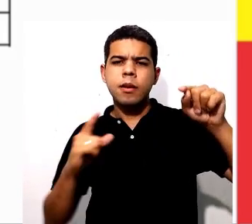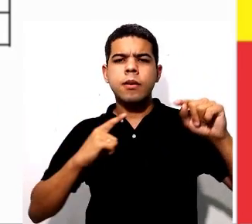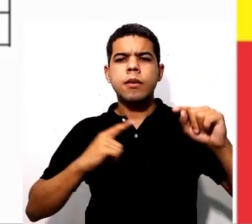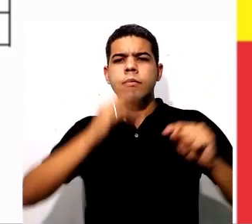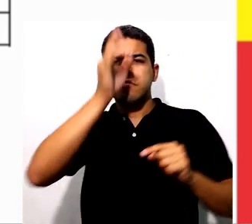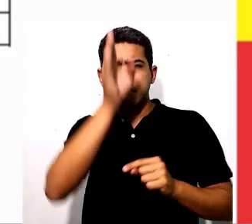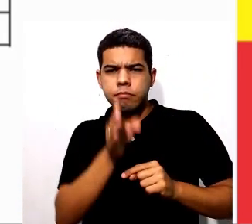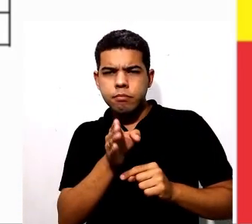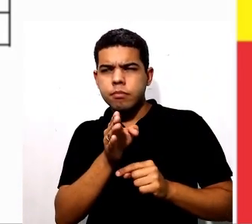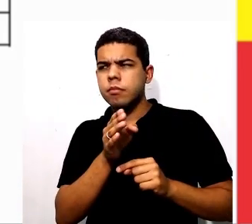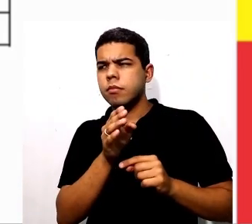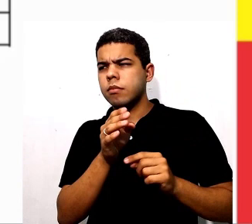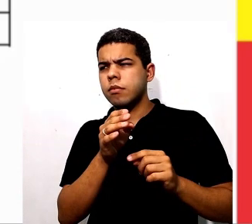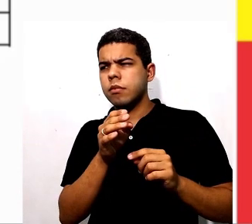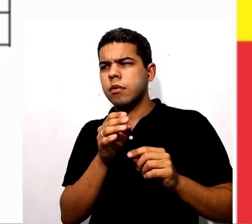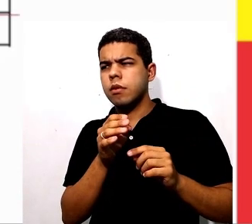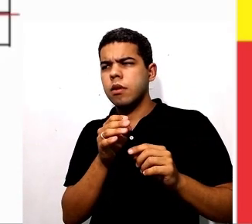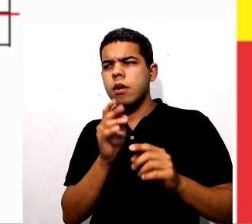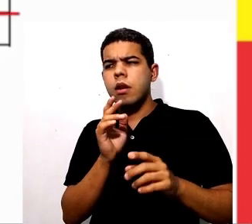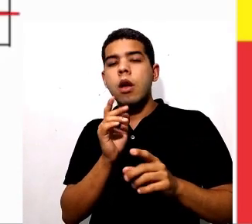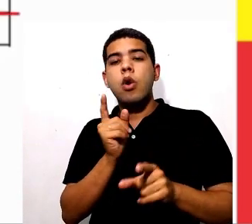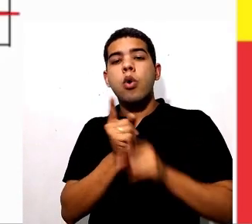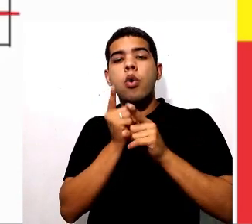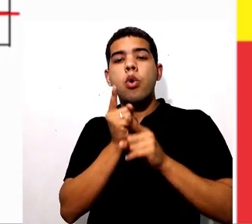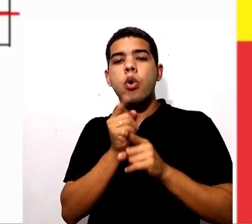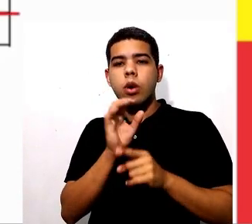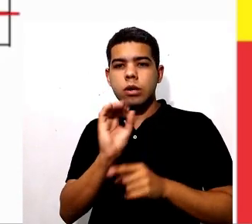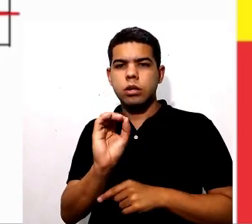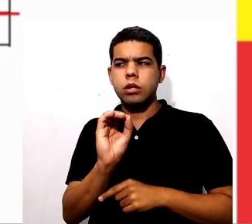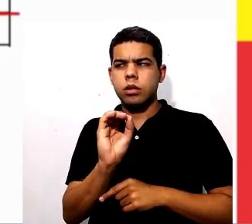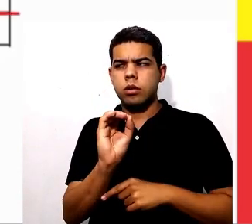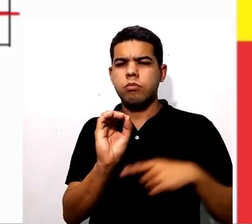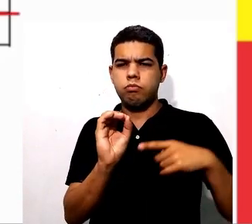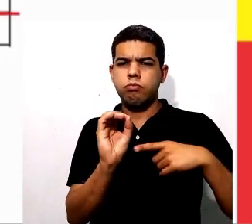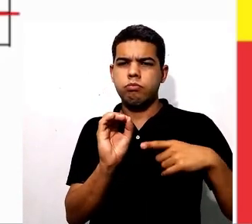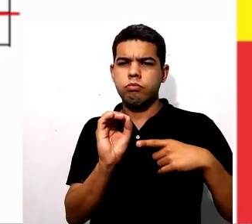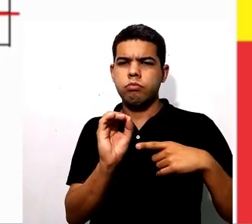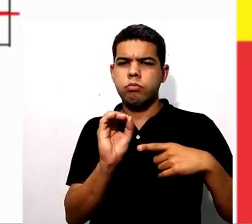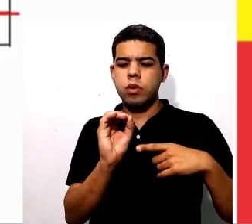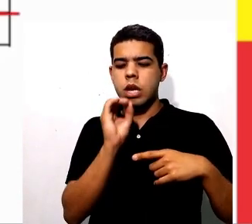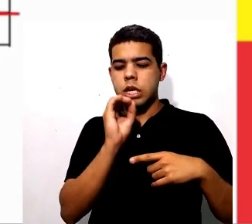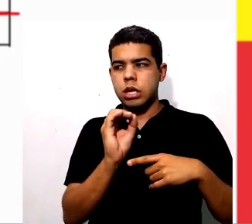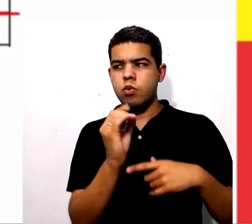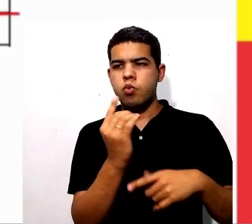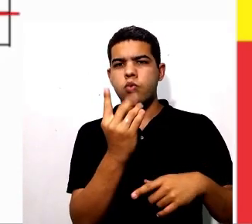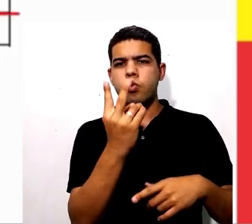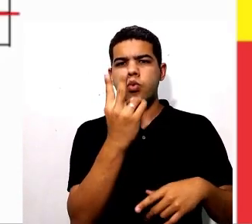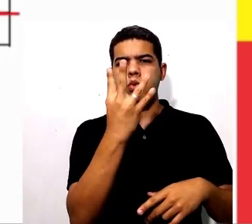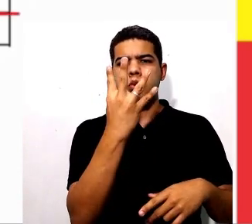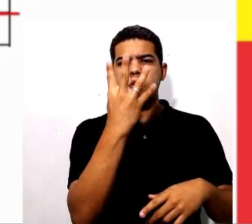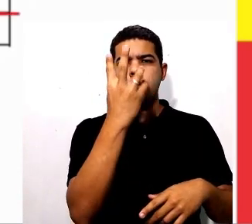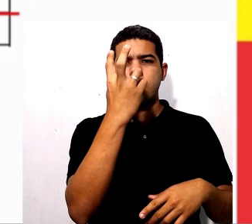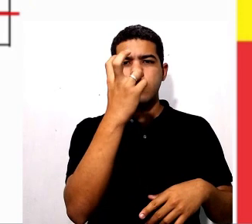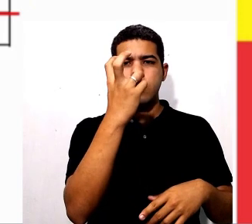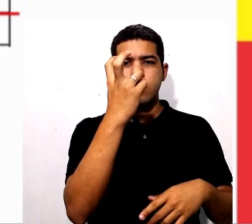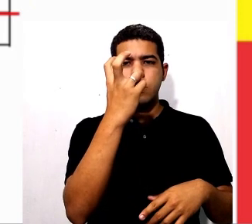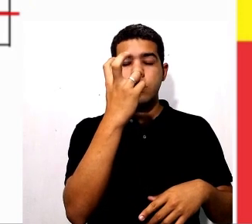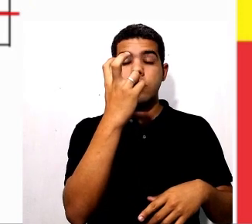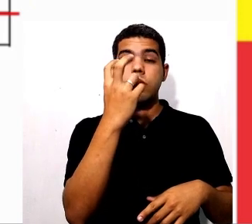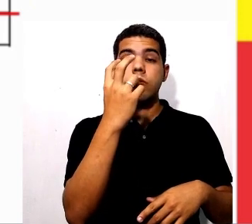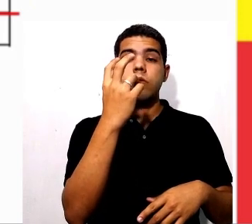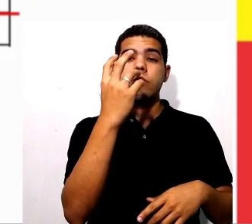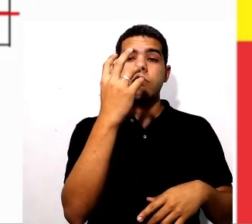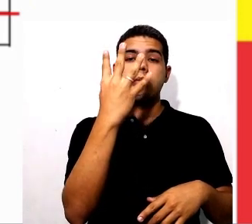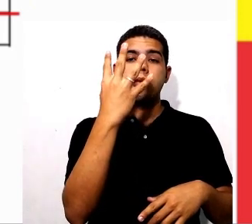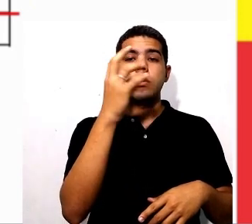6. Então veja que temos, ó, do outro lado, do mesmo jeito, ó. Ok?